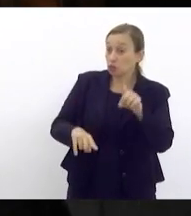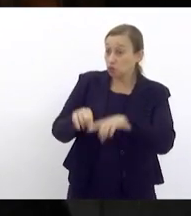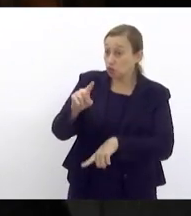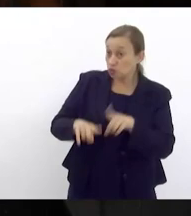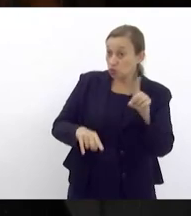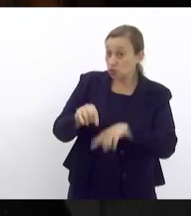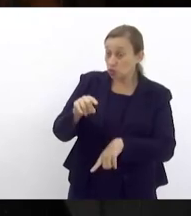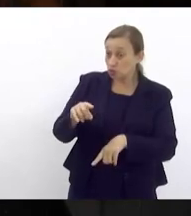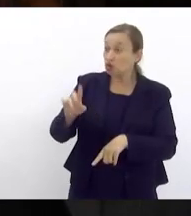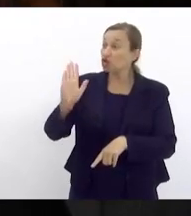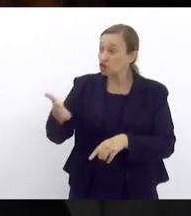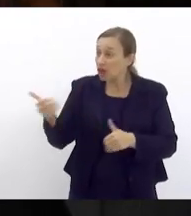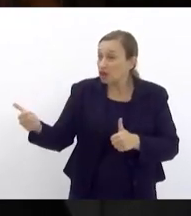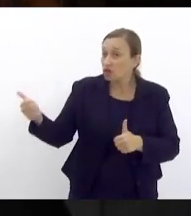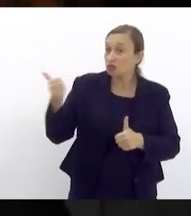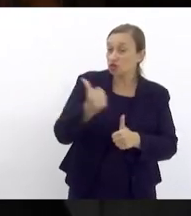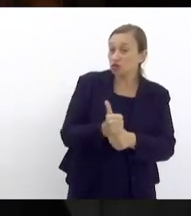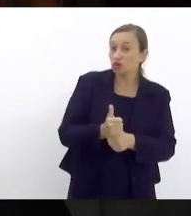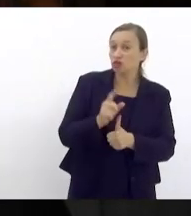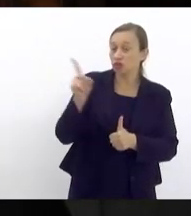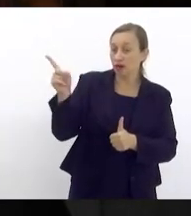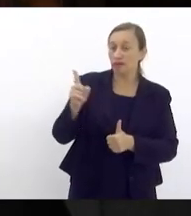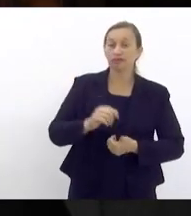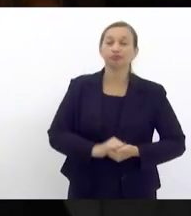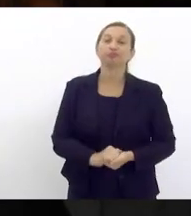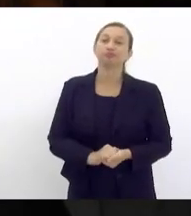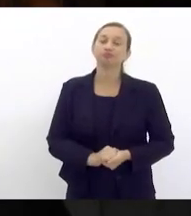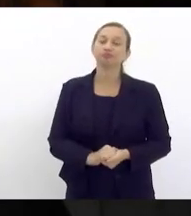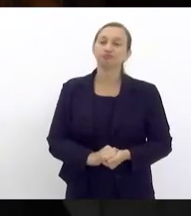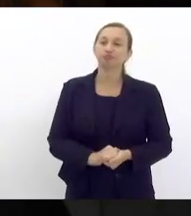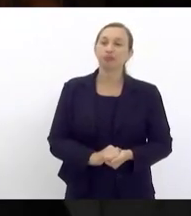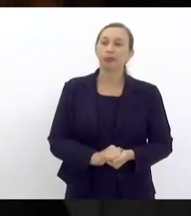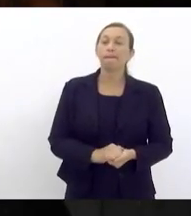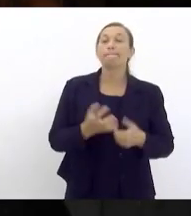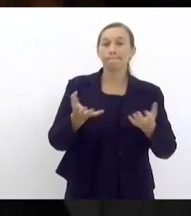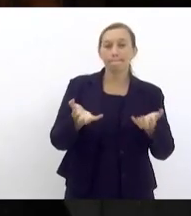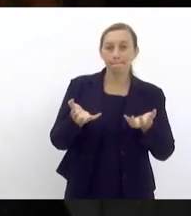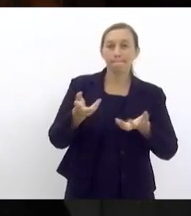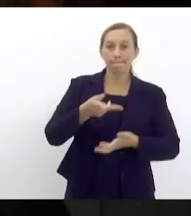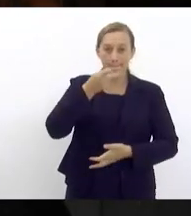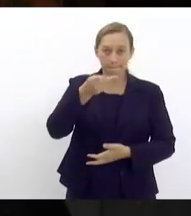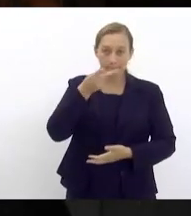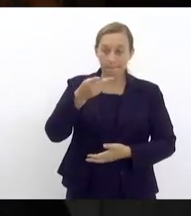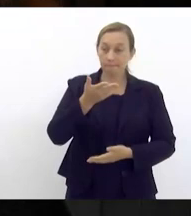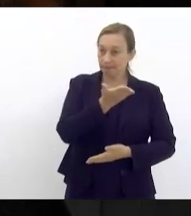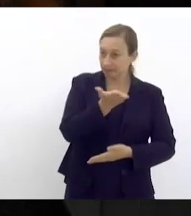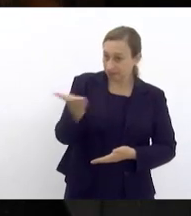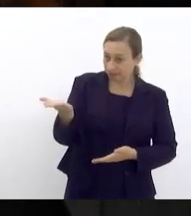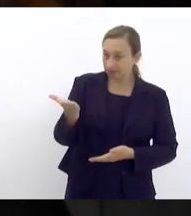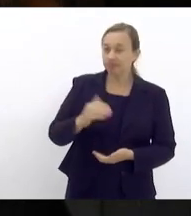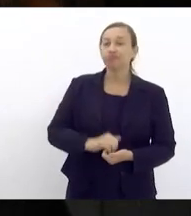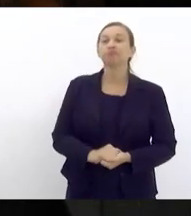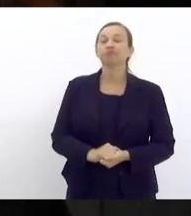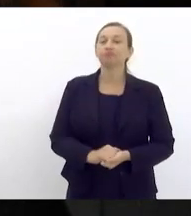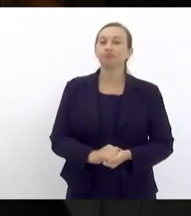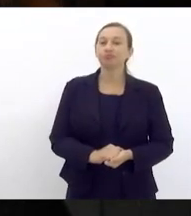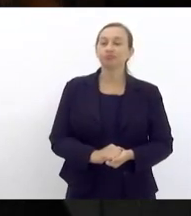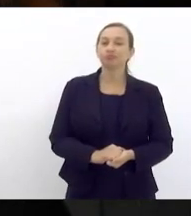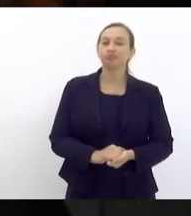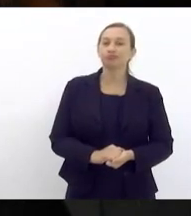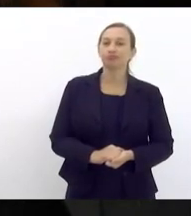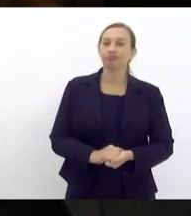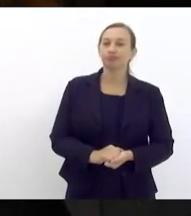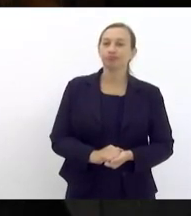já substituíram lá nos países de origem eu quero dizer para todas e para todos o